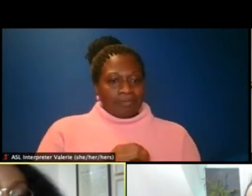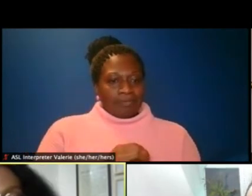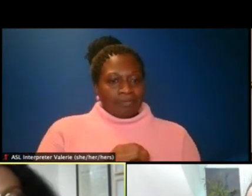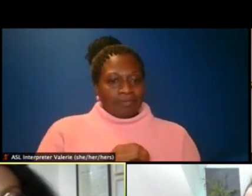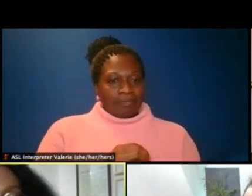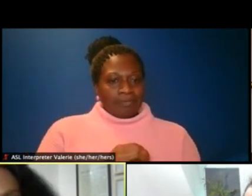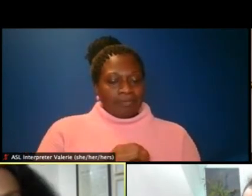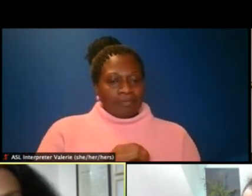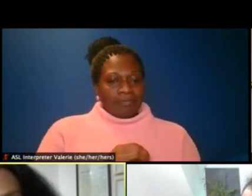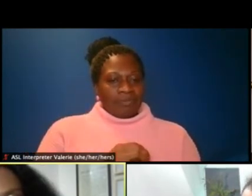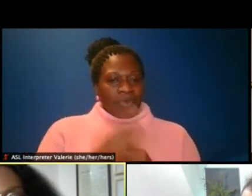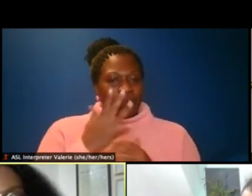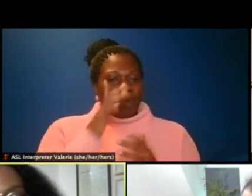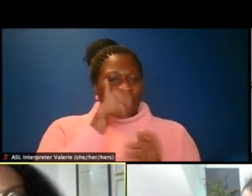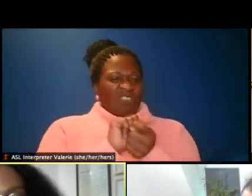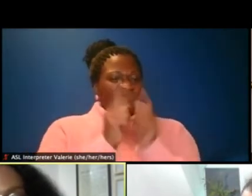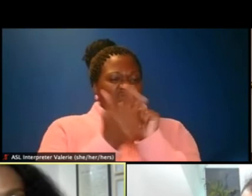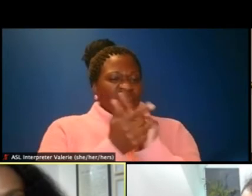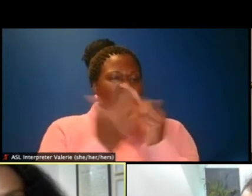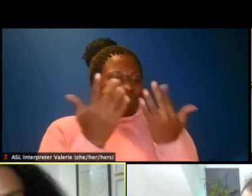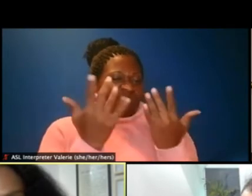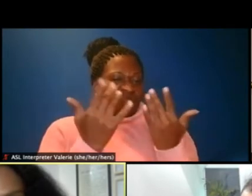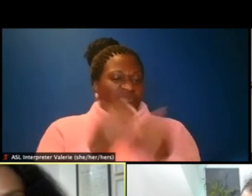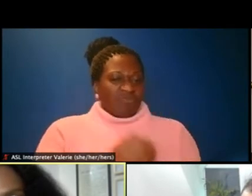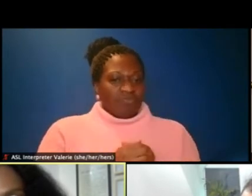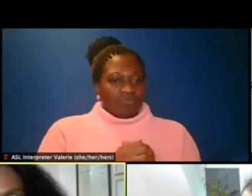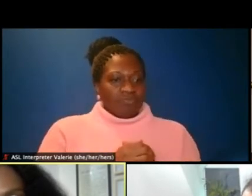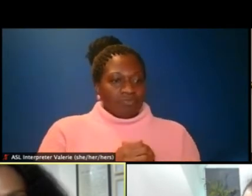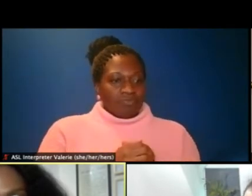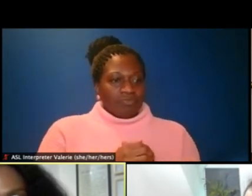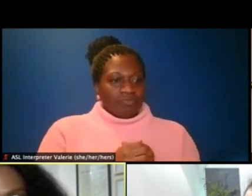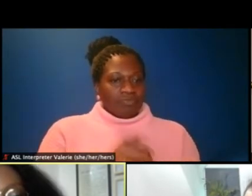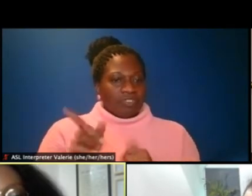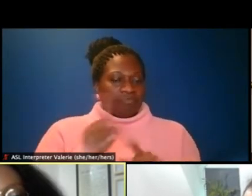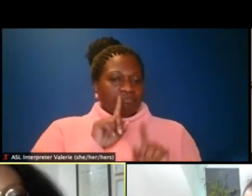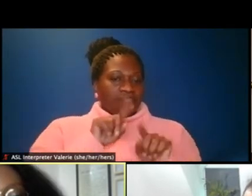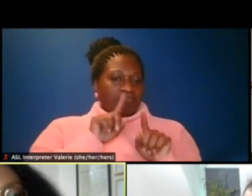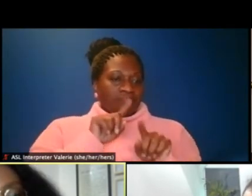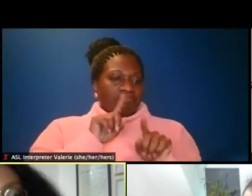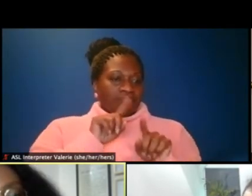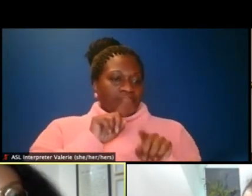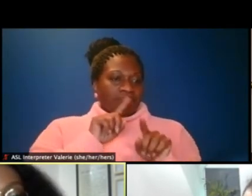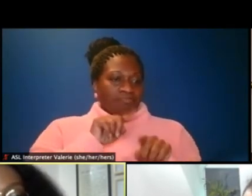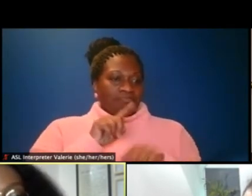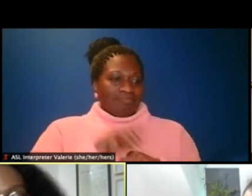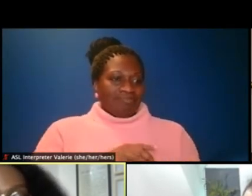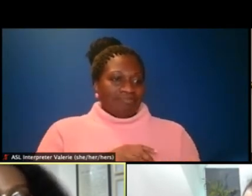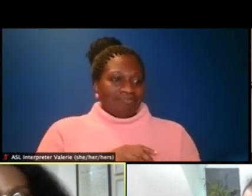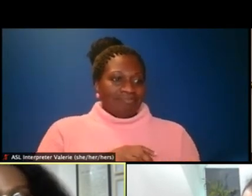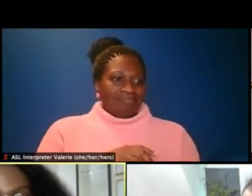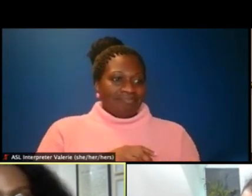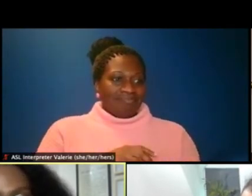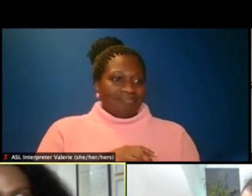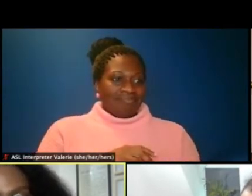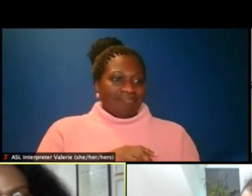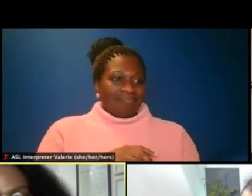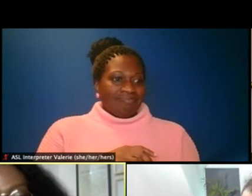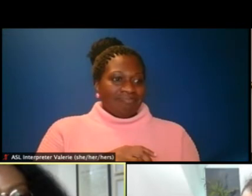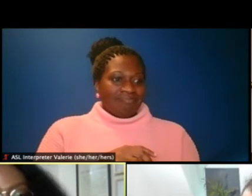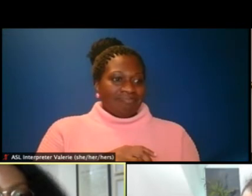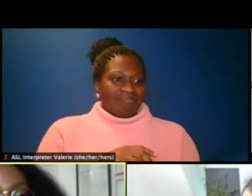animada com esse momento de poder me conectar com outras pessoas da diáspora através do meu